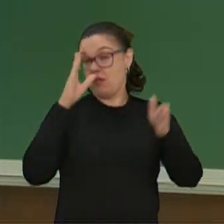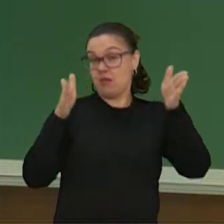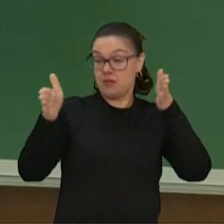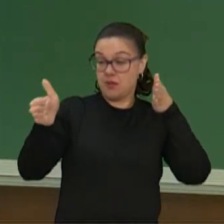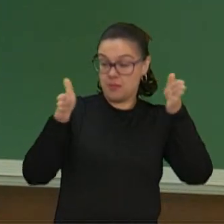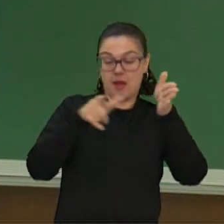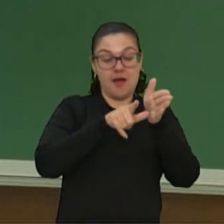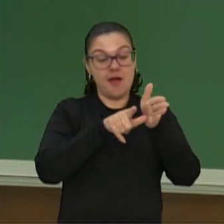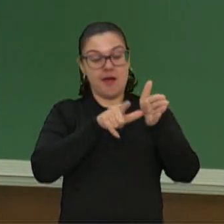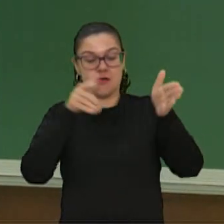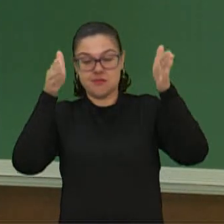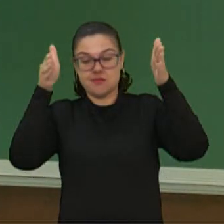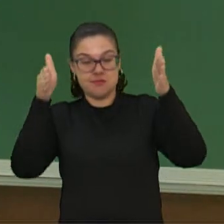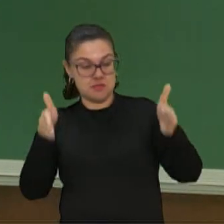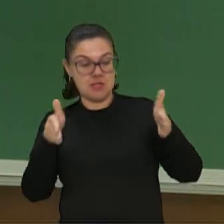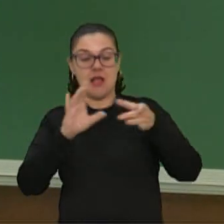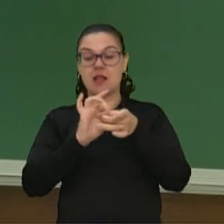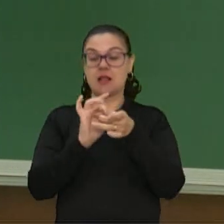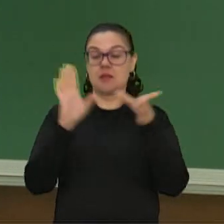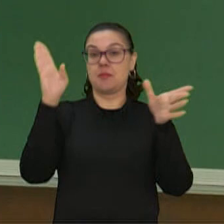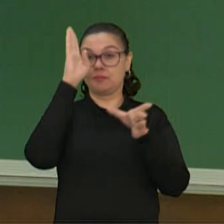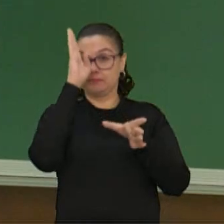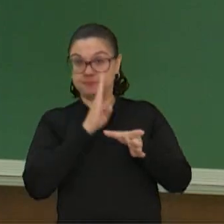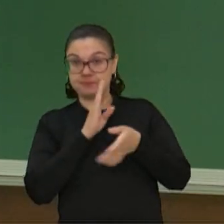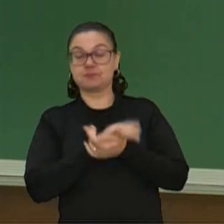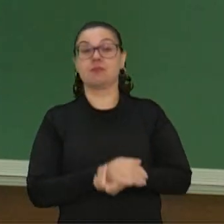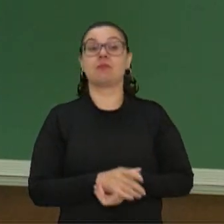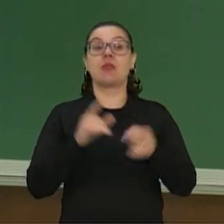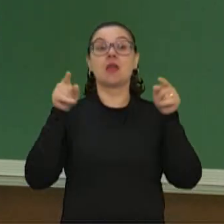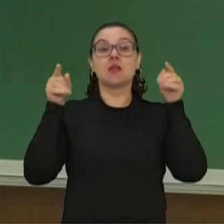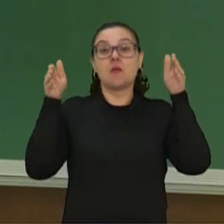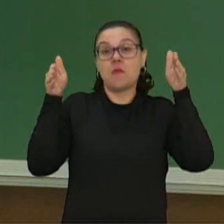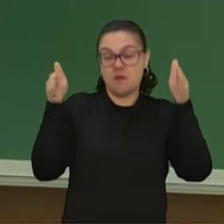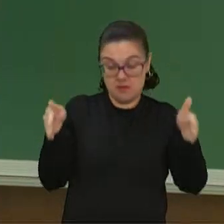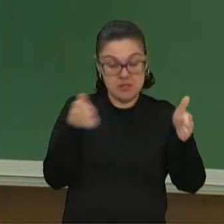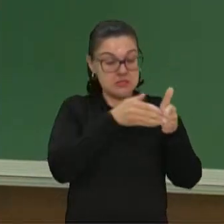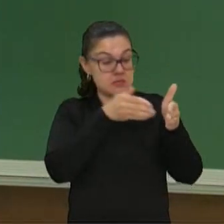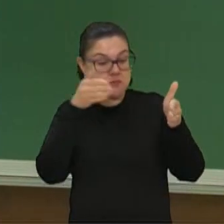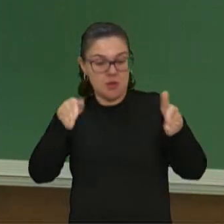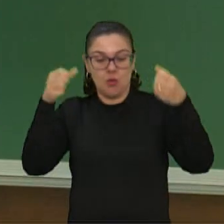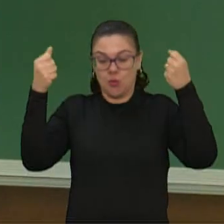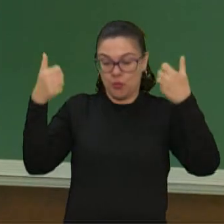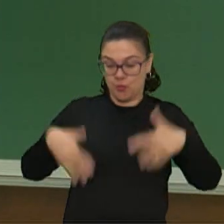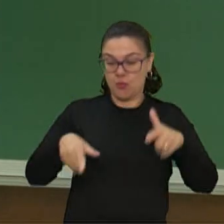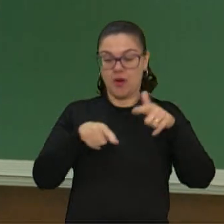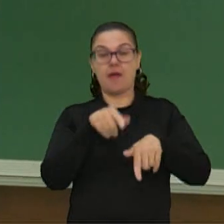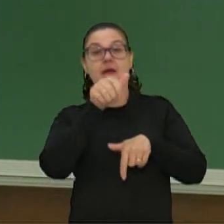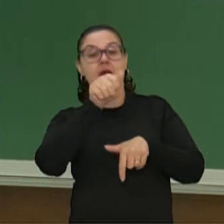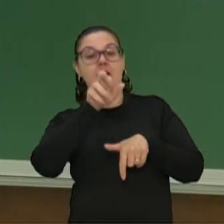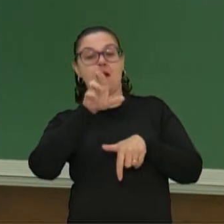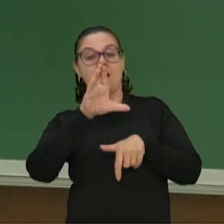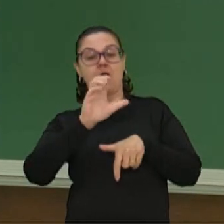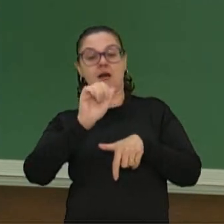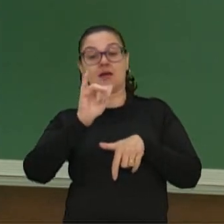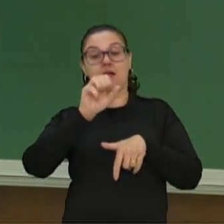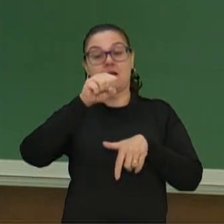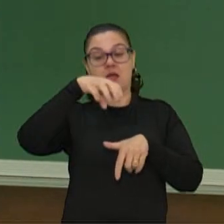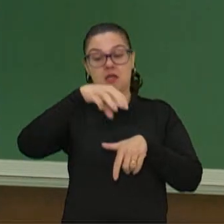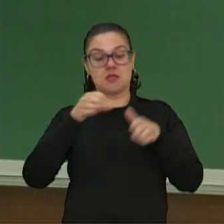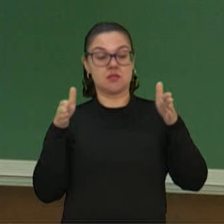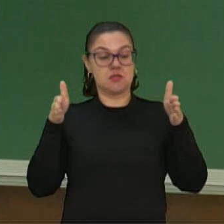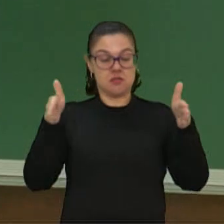que antecede a independência do Brasil. É um período marcante que coincide com o arcaísmo, o